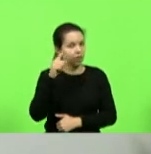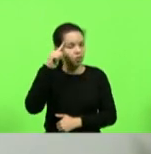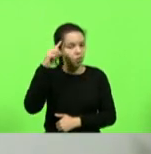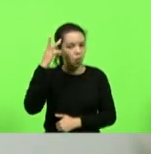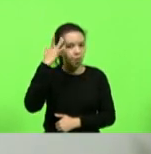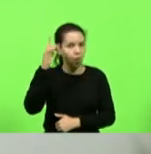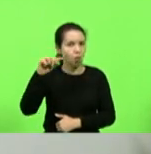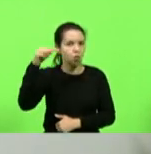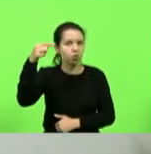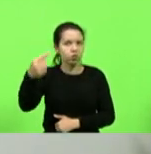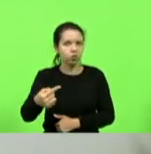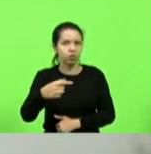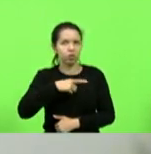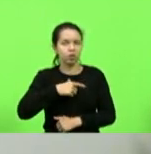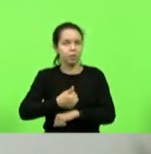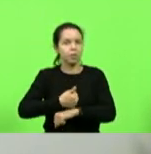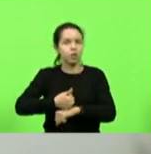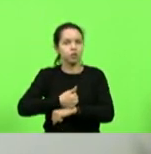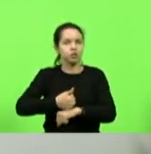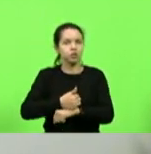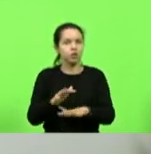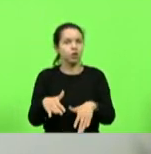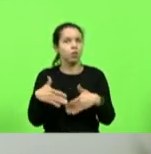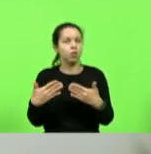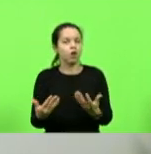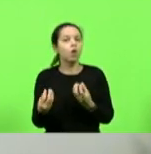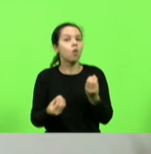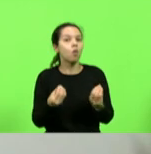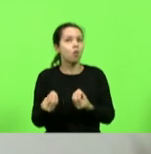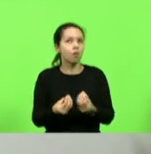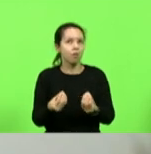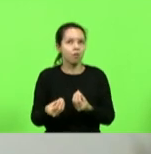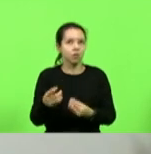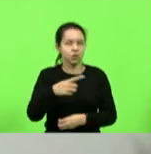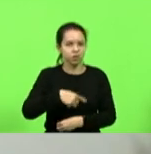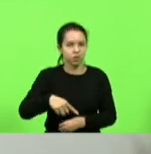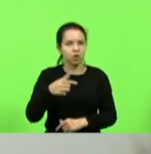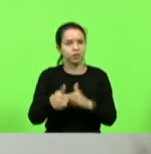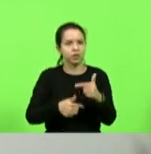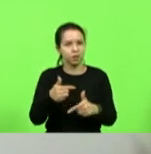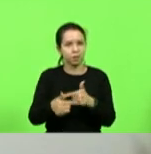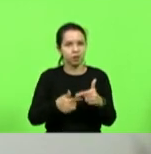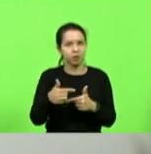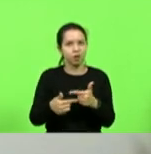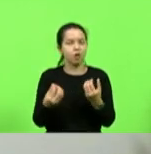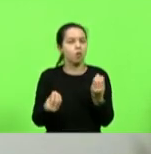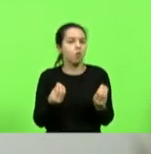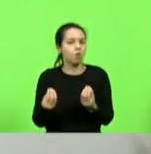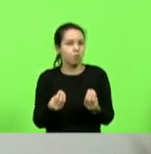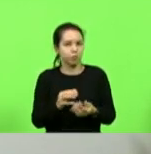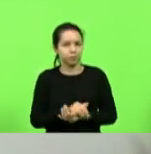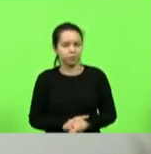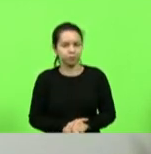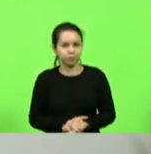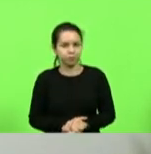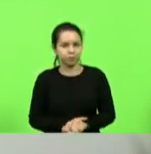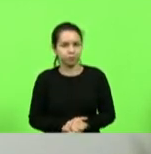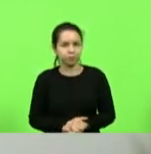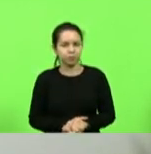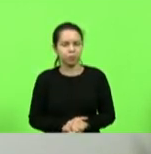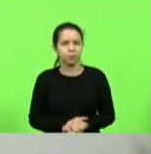temos esses profissionais, como é que nós vamos trabalhar. Então, eu quero aqui reforçar